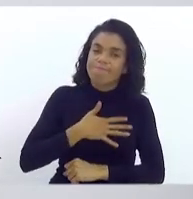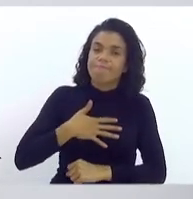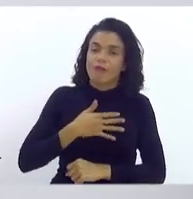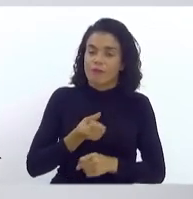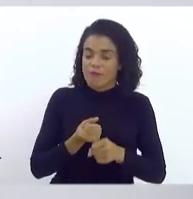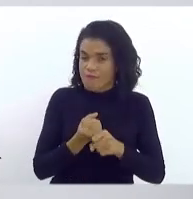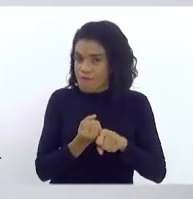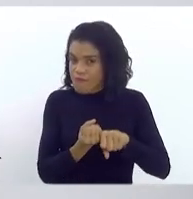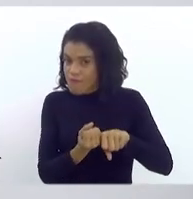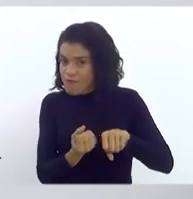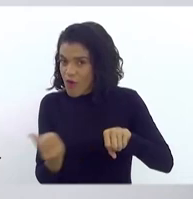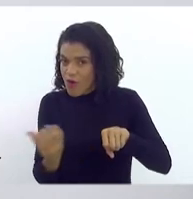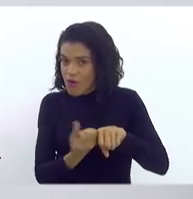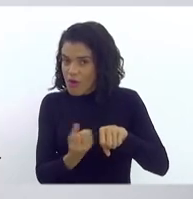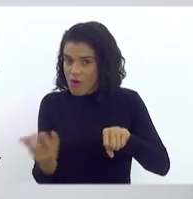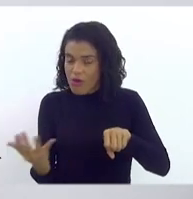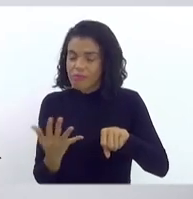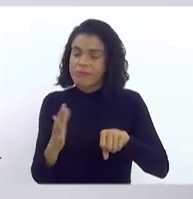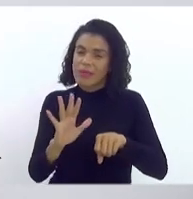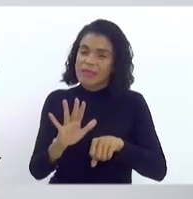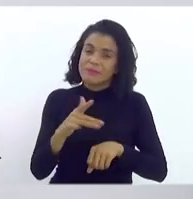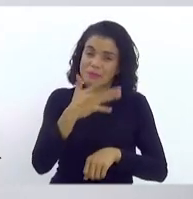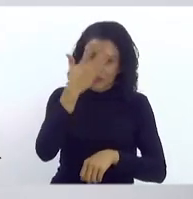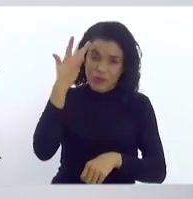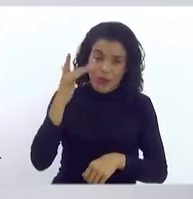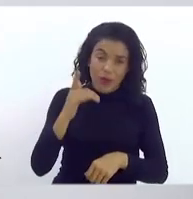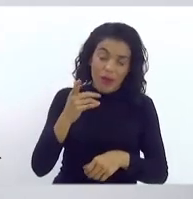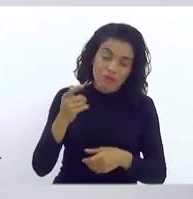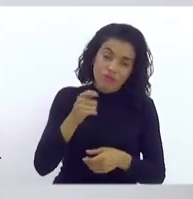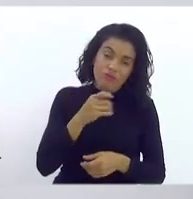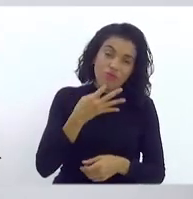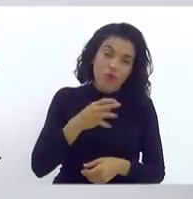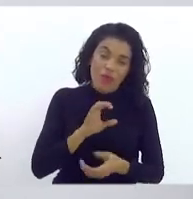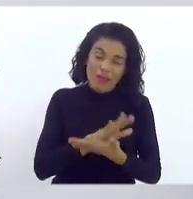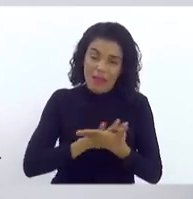fornecimento, mas que não tem. Então, a grosso modo, para quem é leigo, fica parecendo realmente que os investimentos estão aquém